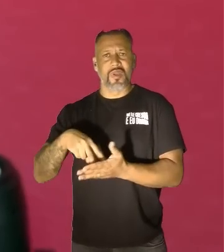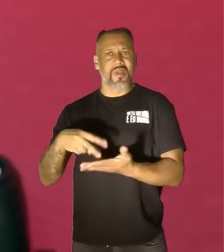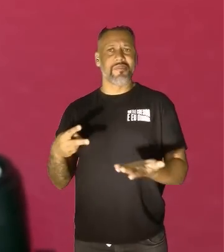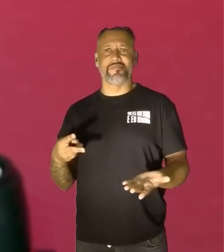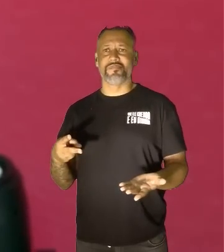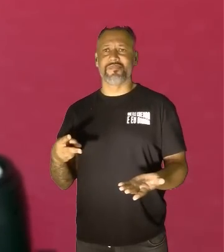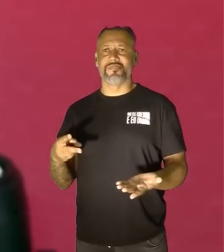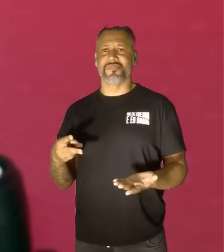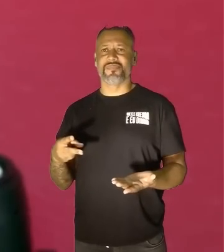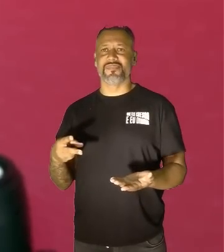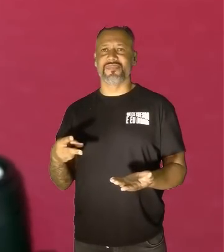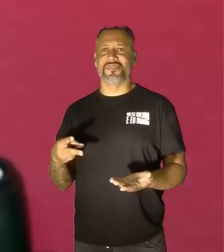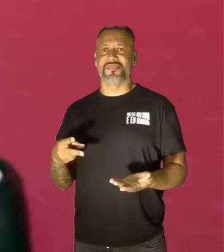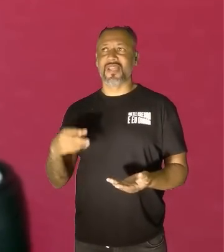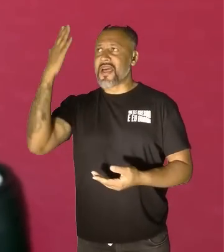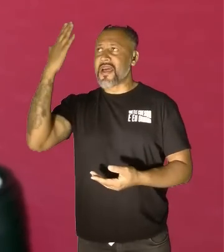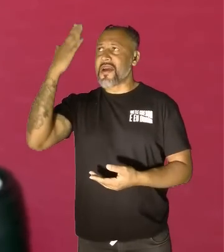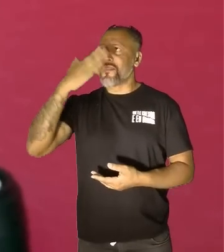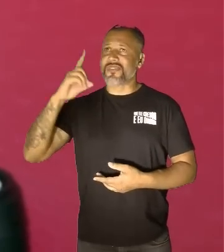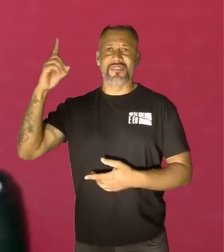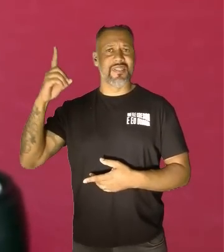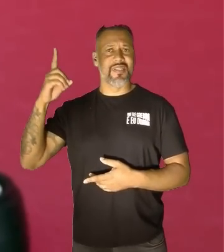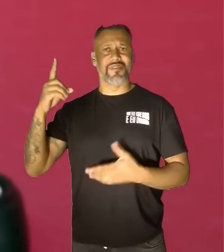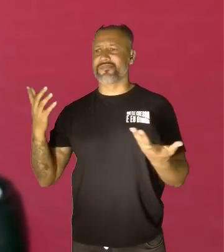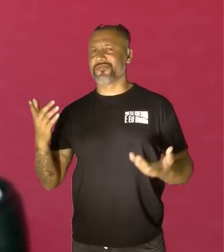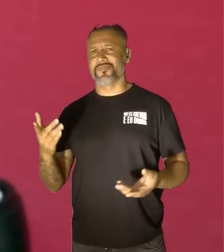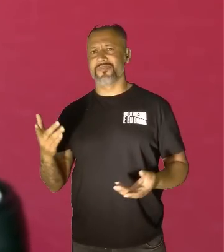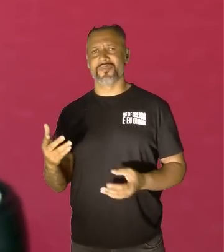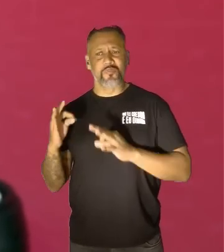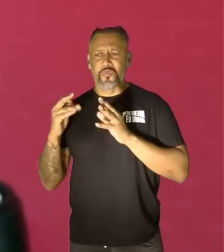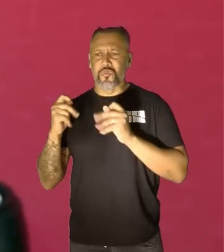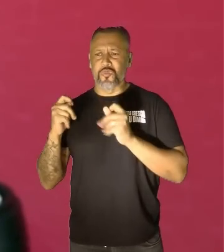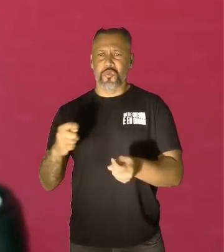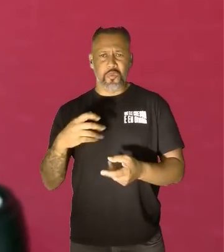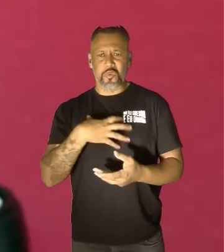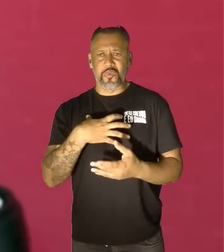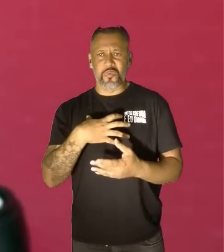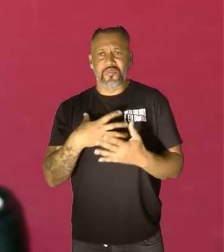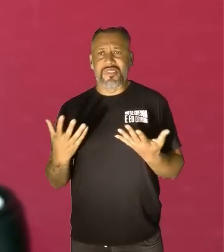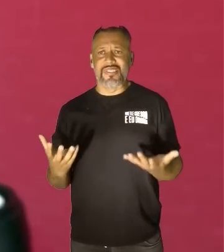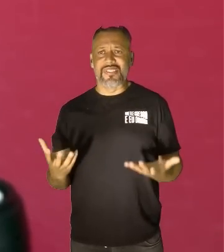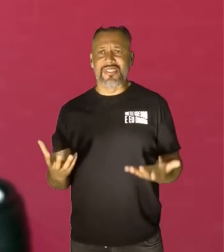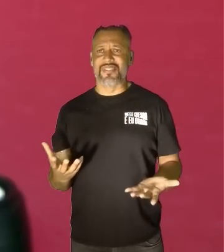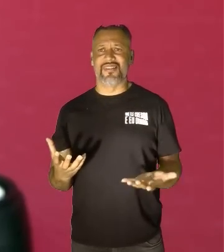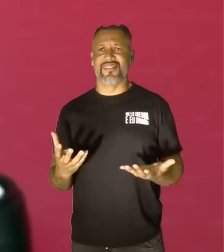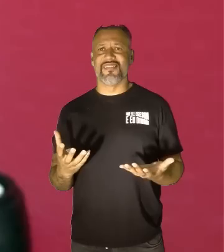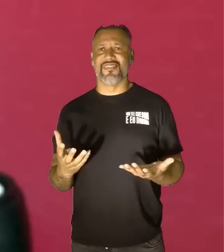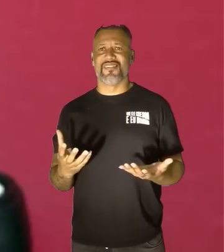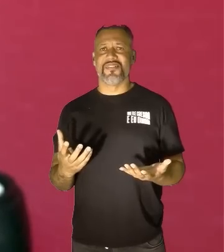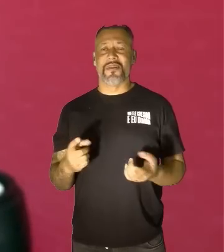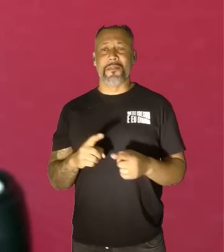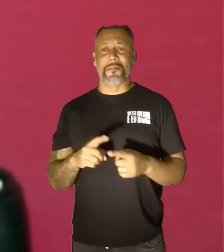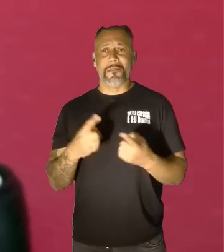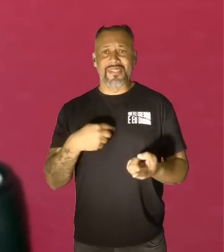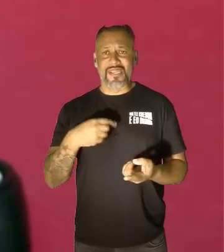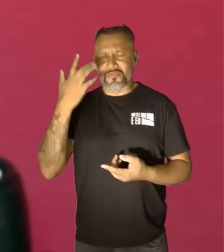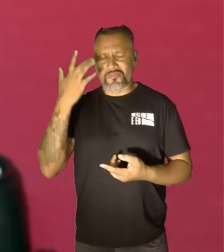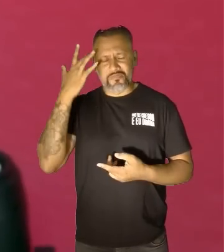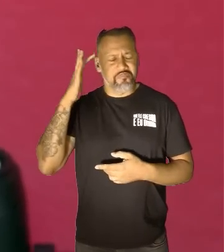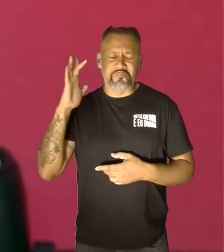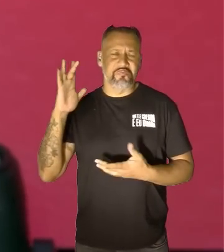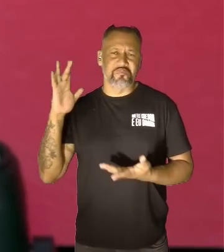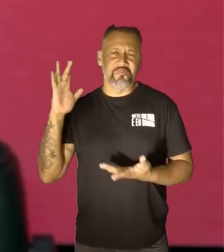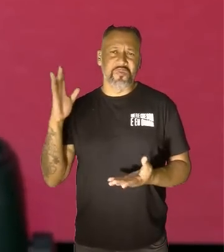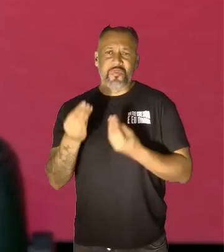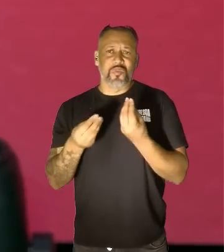como não perceber. Quando o fogo de Deus cai no ambiente, não tem como ser indiferente. Eu não consigo entender como Deus enche